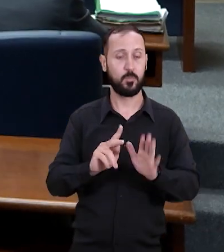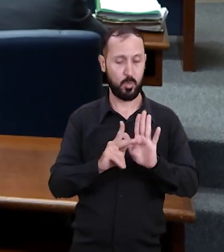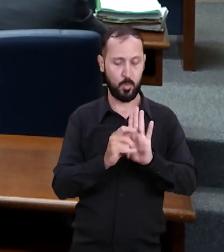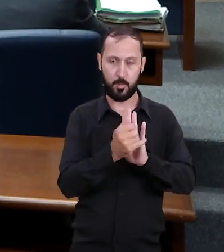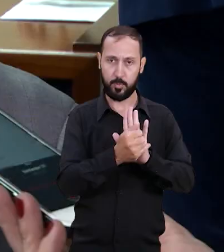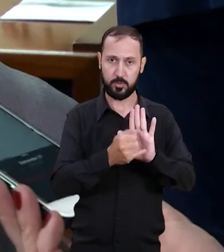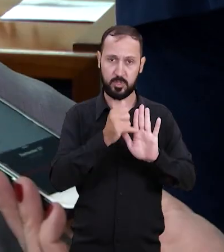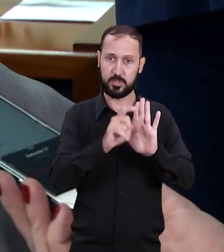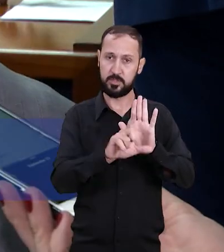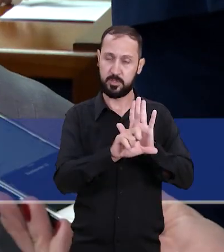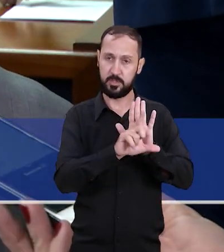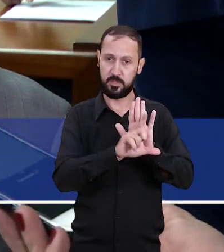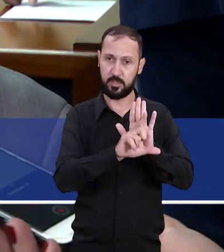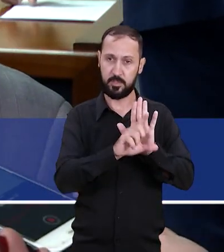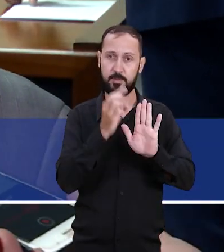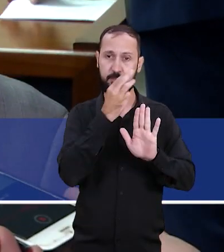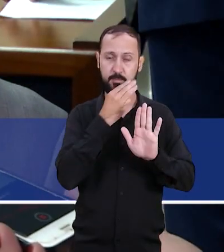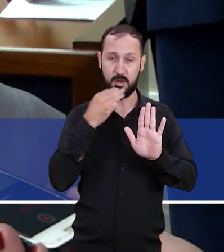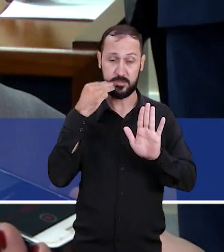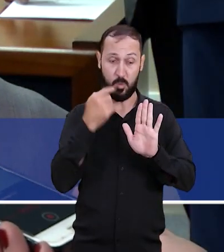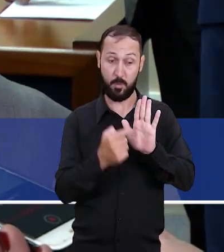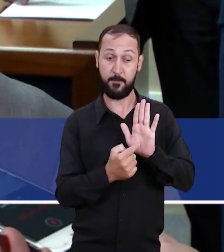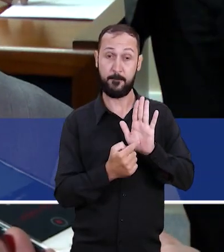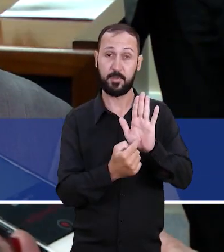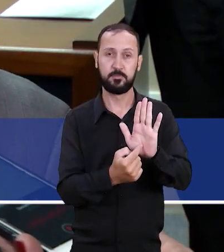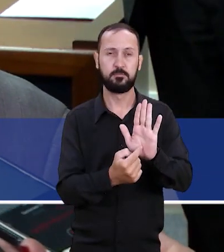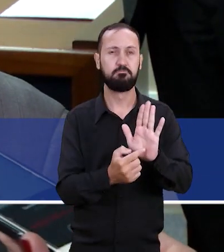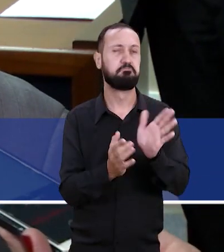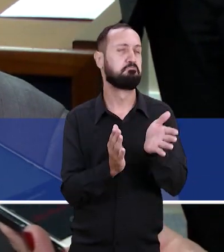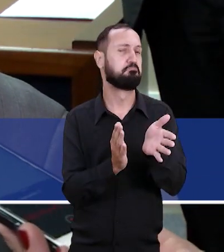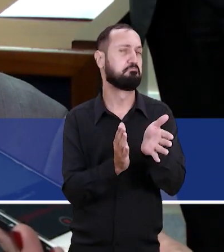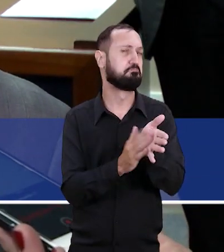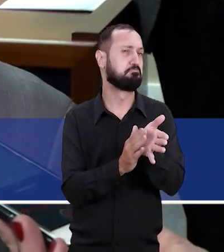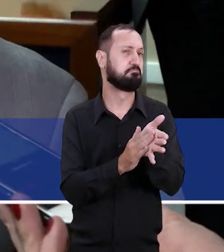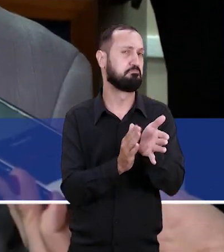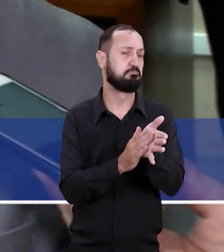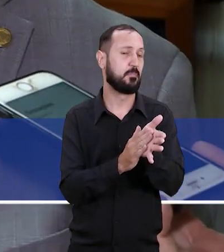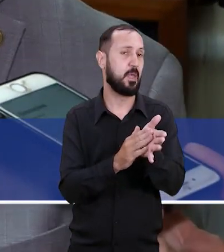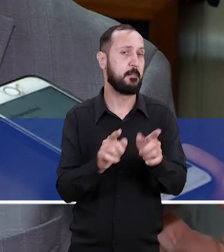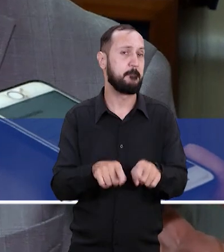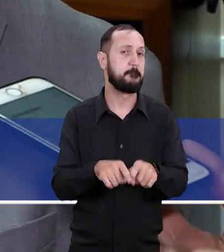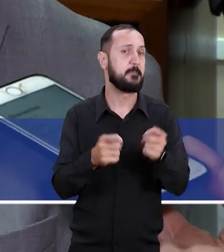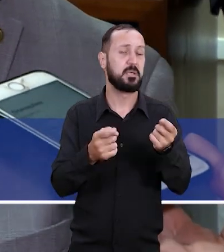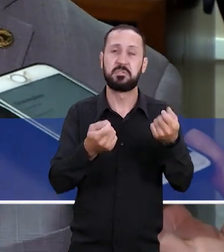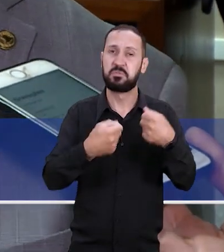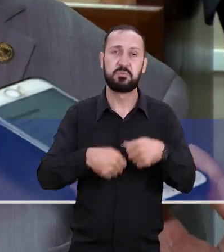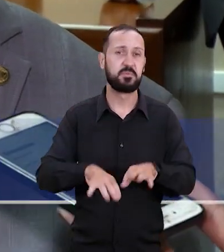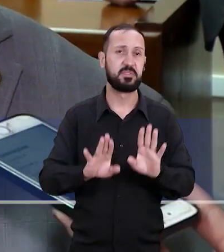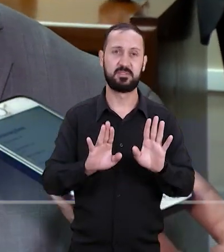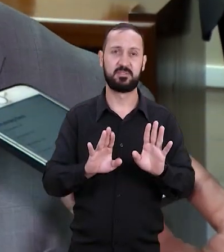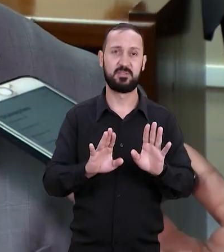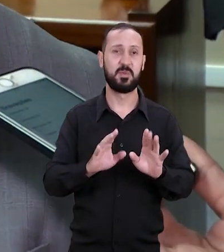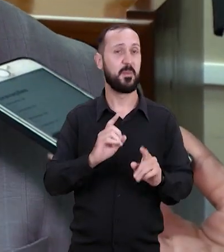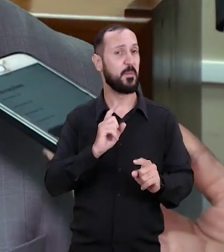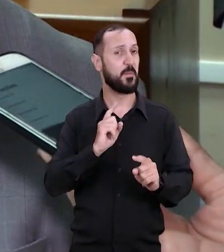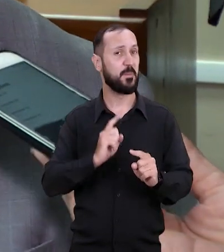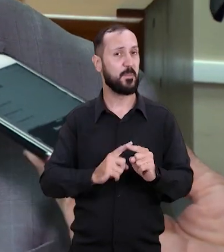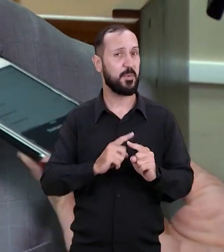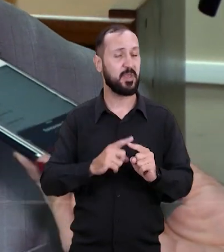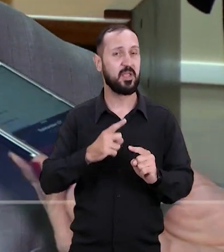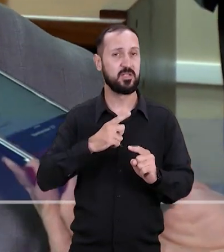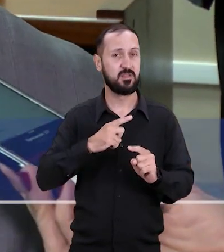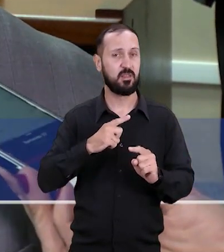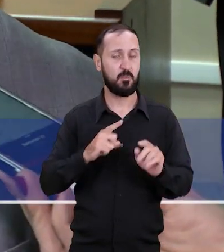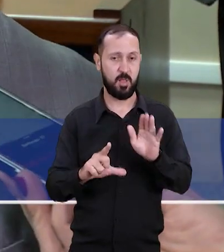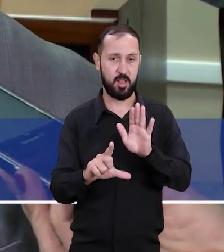projeto. O projeto de lei apresentado pelo deputado Marçal é muito meritório, mas desnecessário, porque